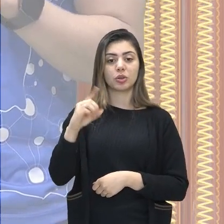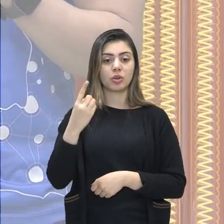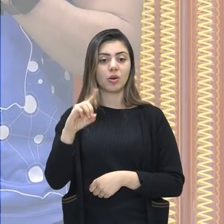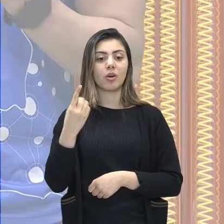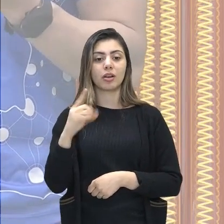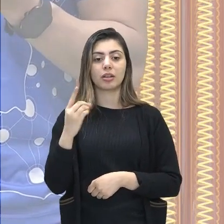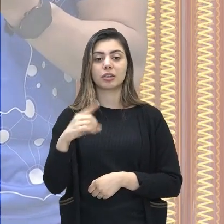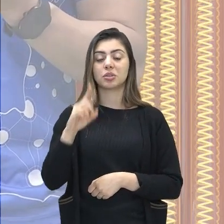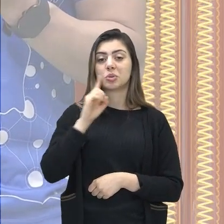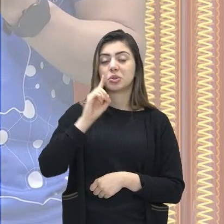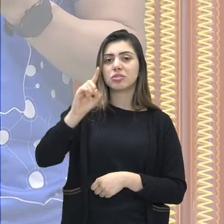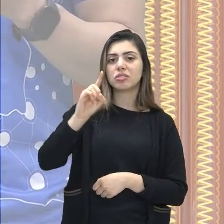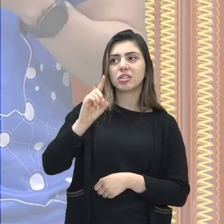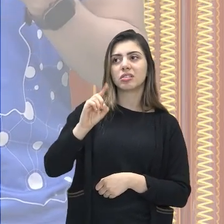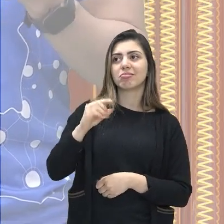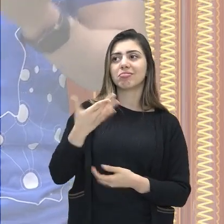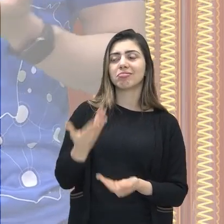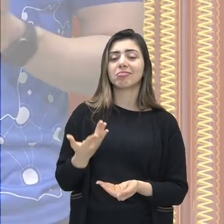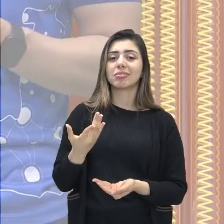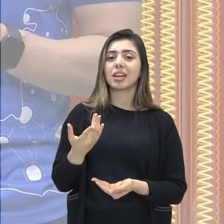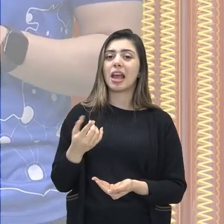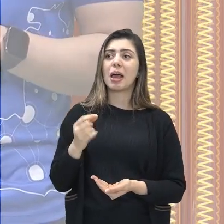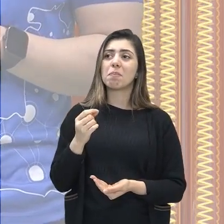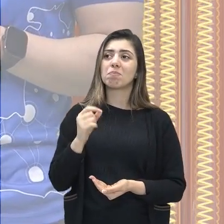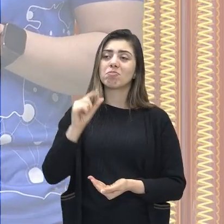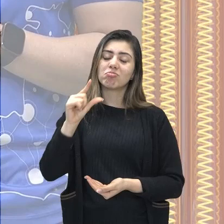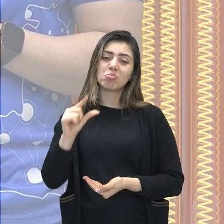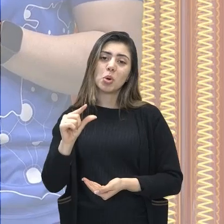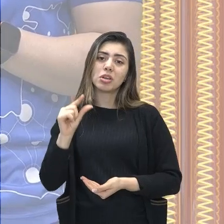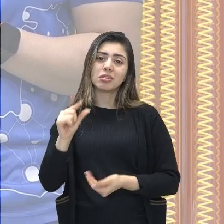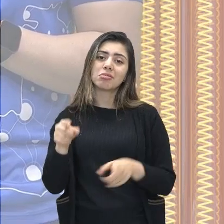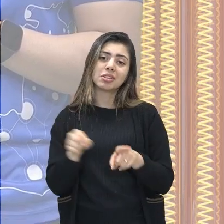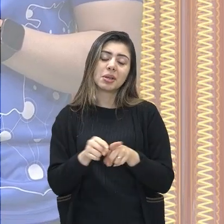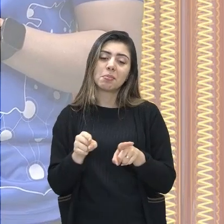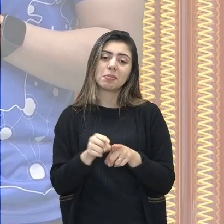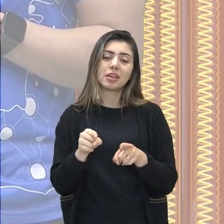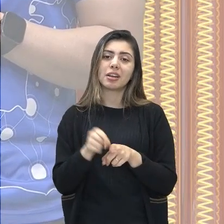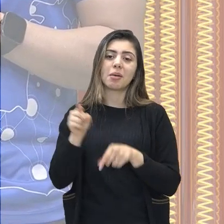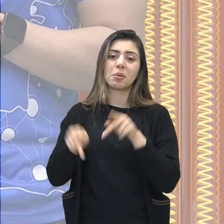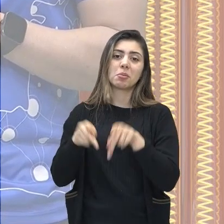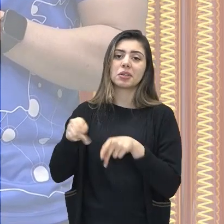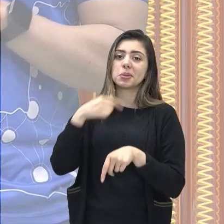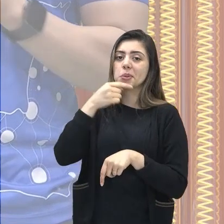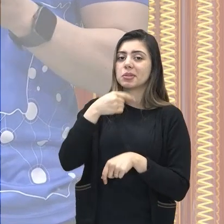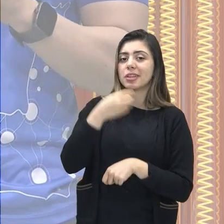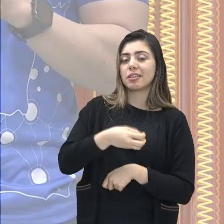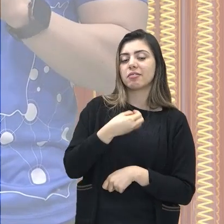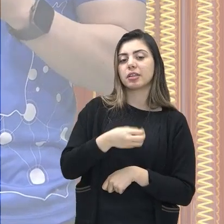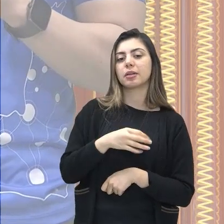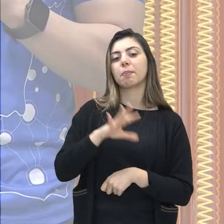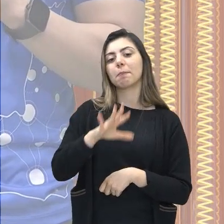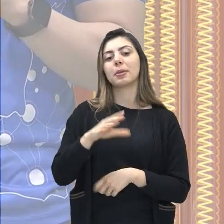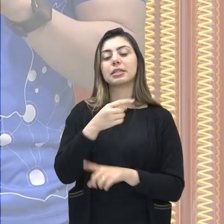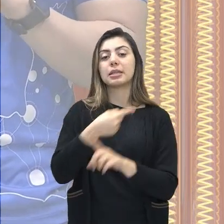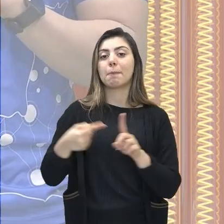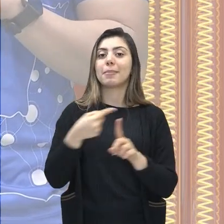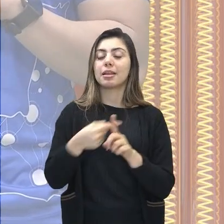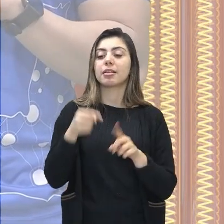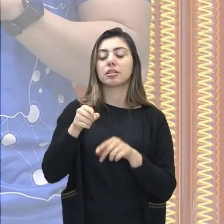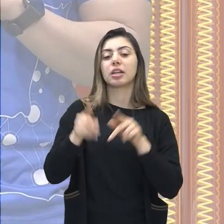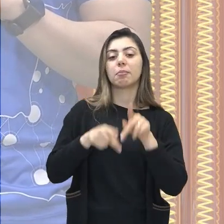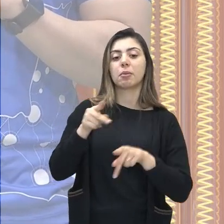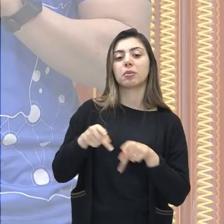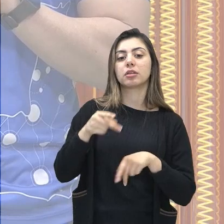certo? Não é muita coisa também, obviamente não dá para a população viver com um valor desse. E cerca de quase a metade da população vivendo